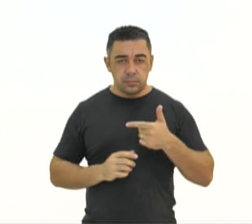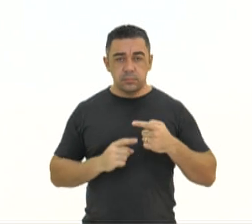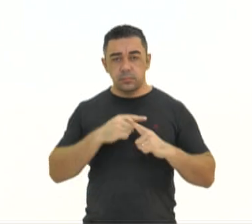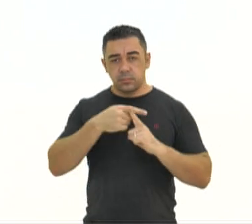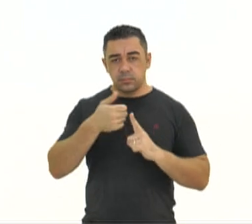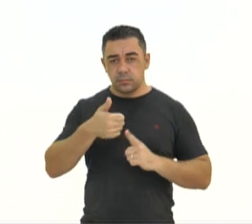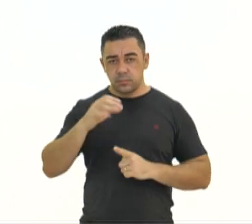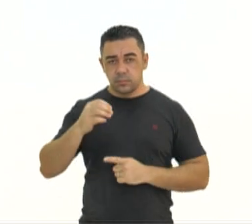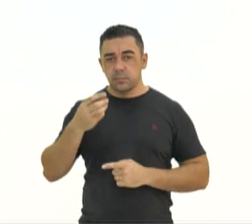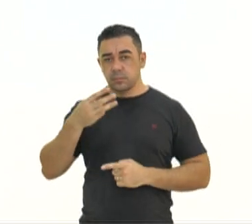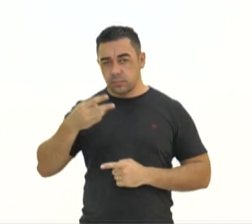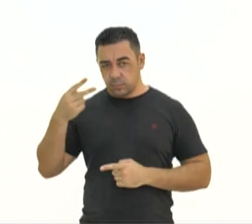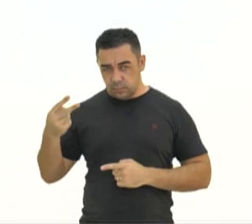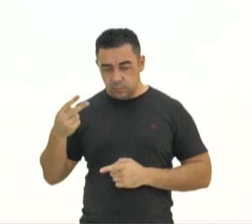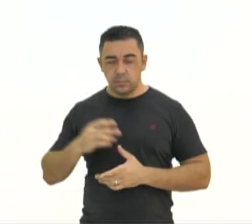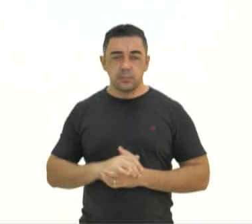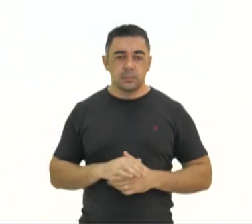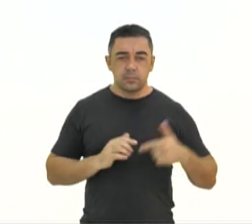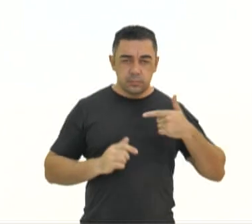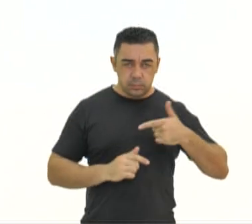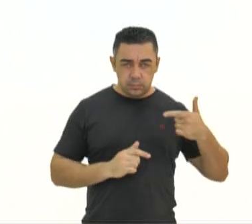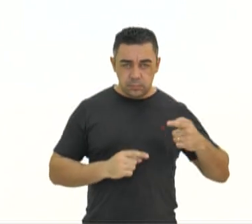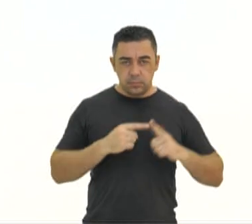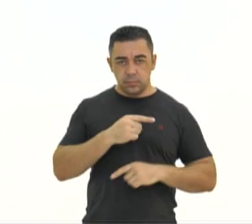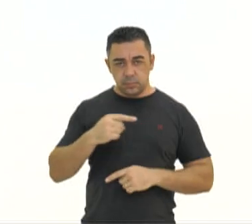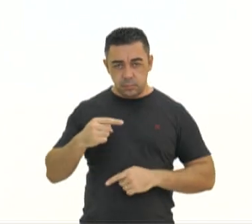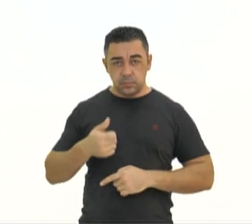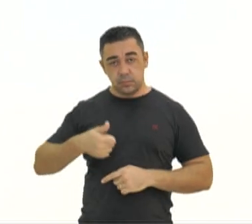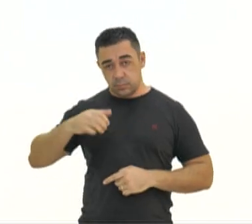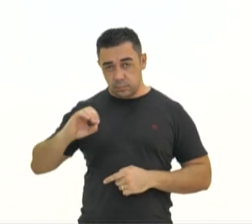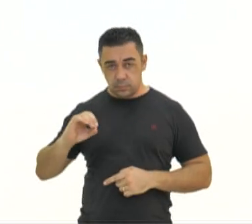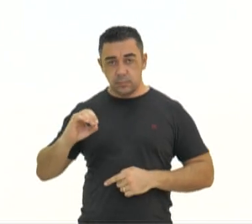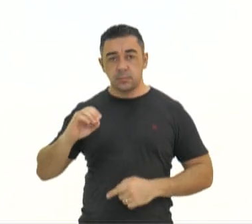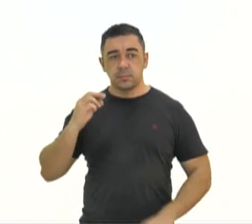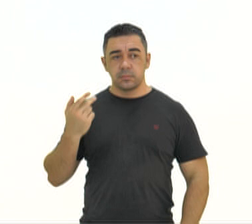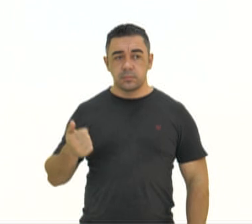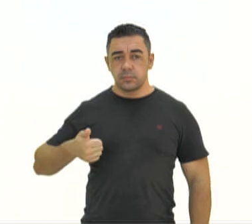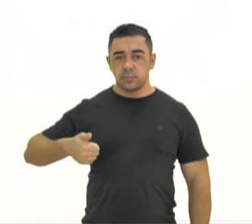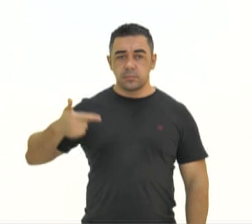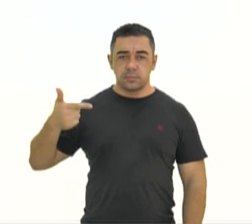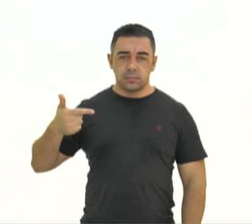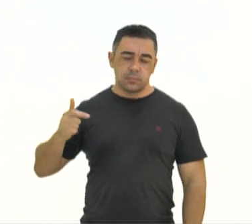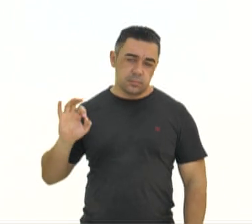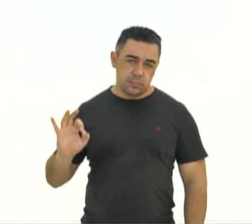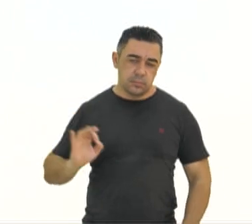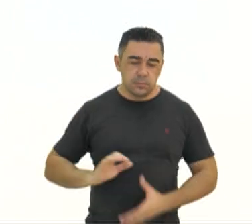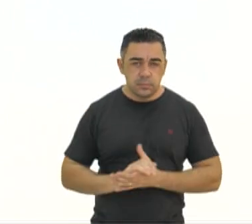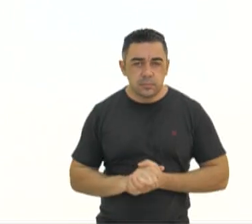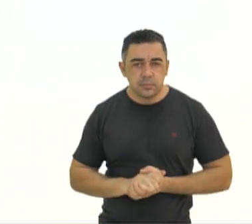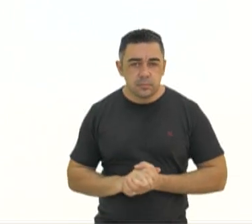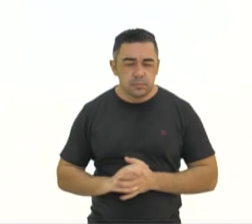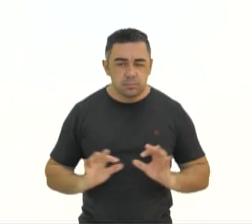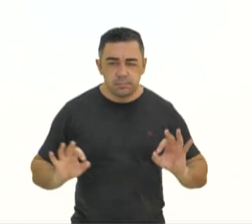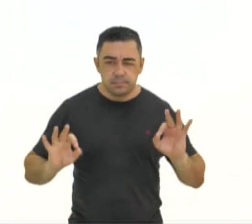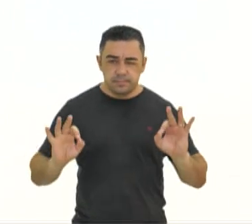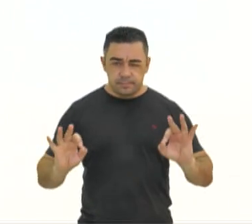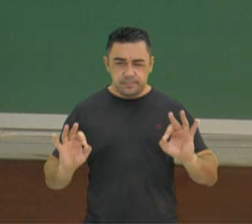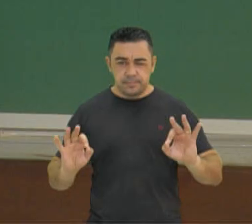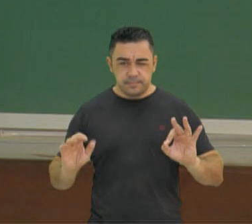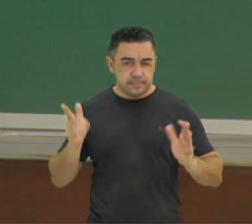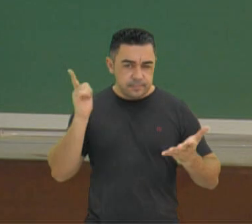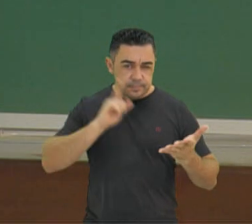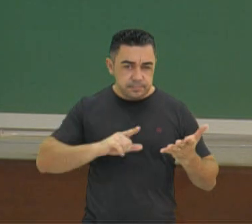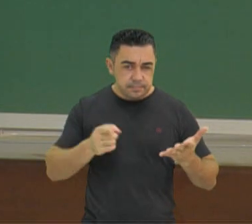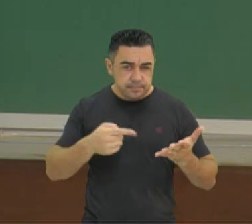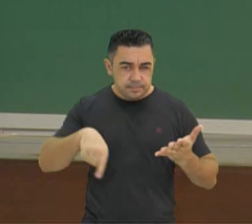a 32 e 22 menos 10 igual a 12. Perfeito? Acertar essa